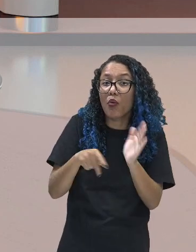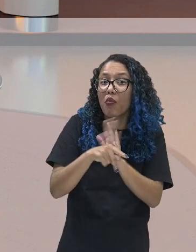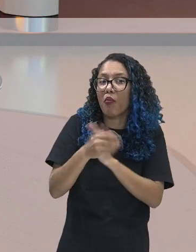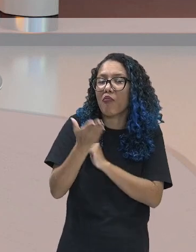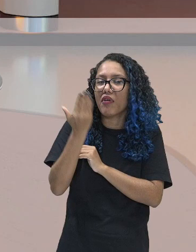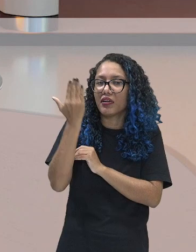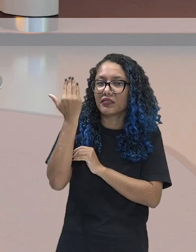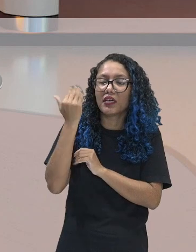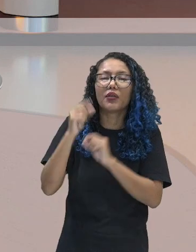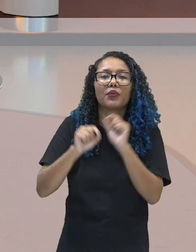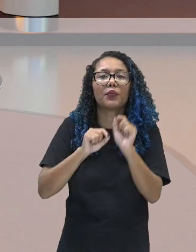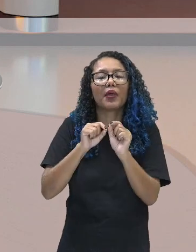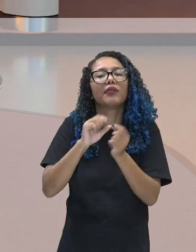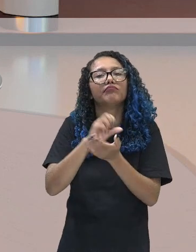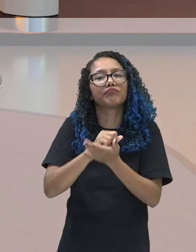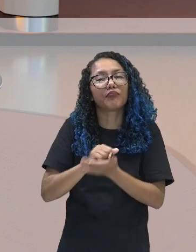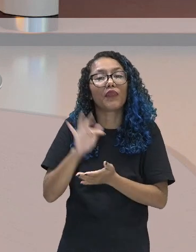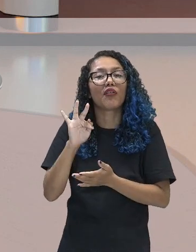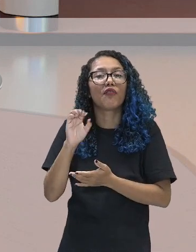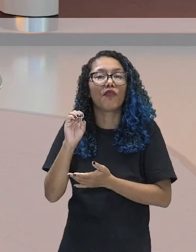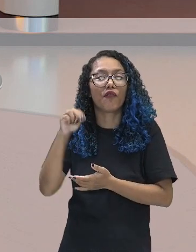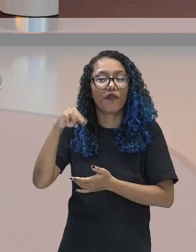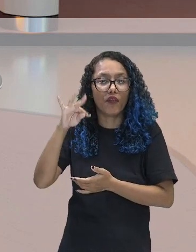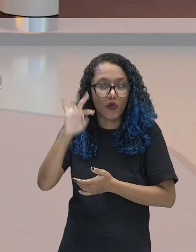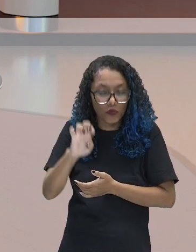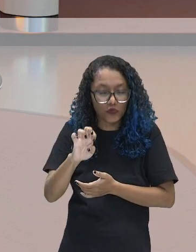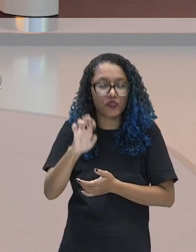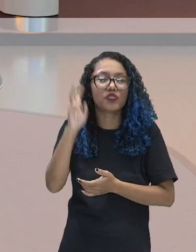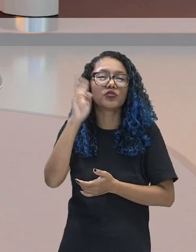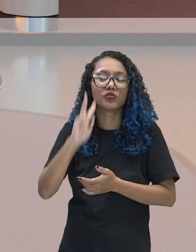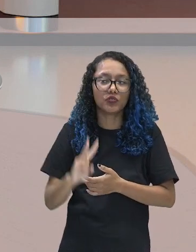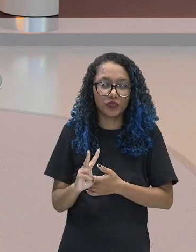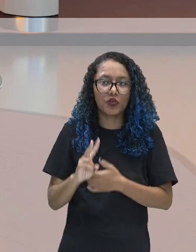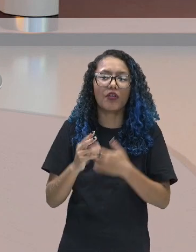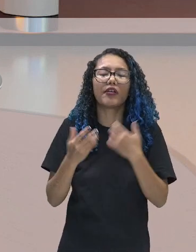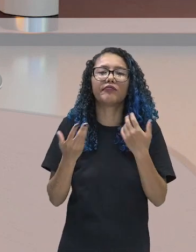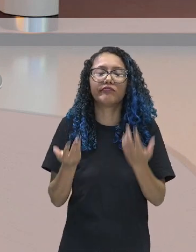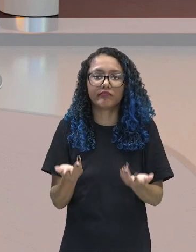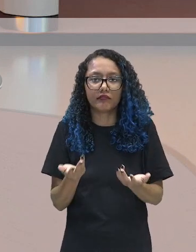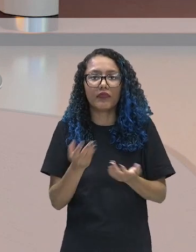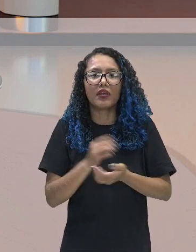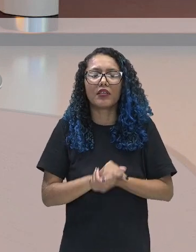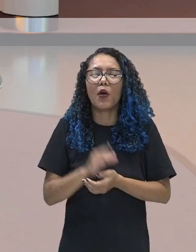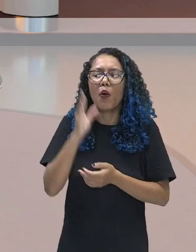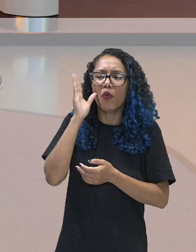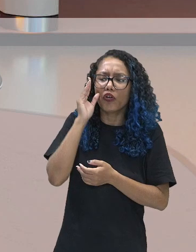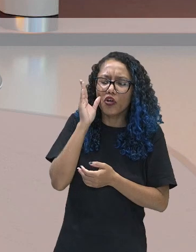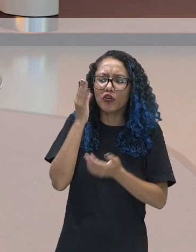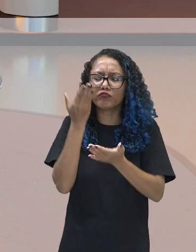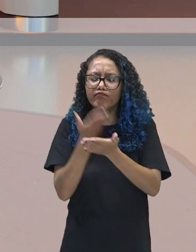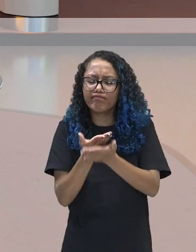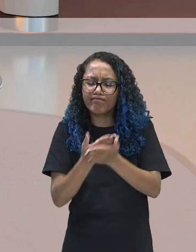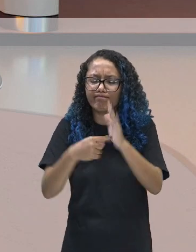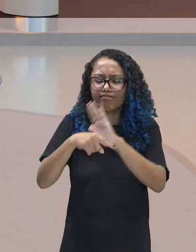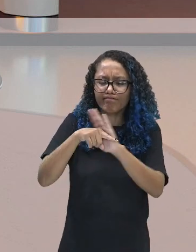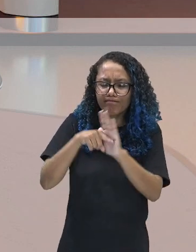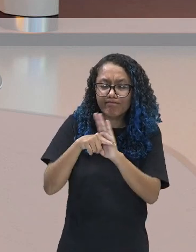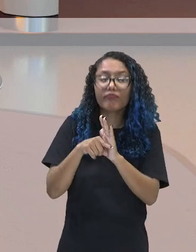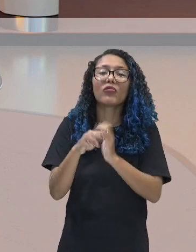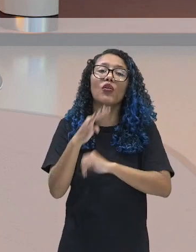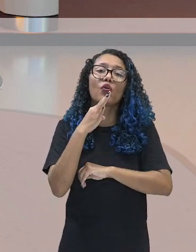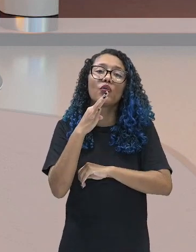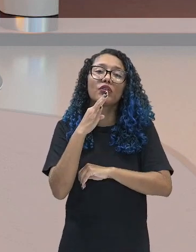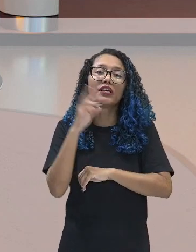nada mais são do que as fontes históricas, e através dessa curiosidade, dessa investigação, a gente passa então a conhecer a